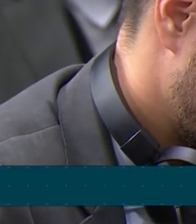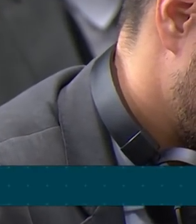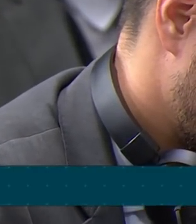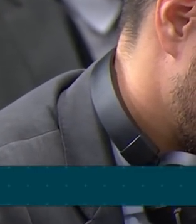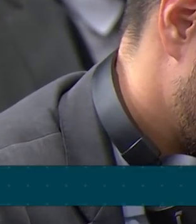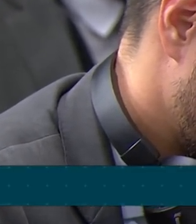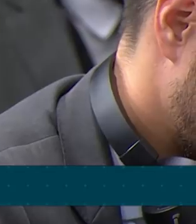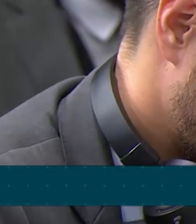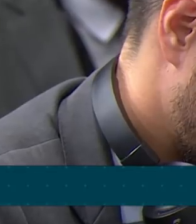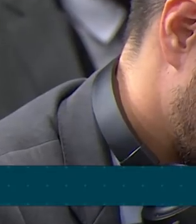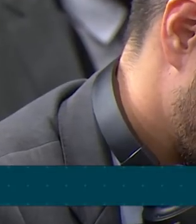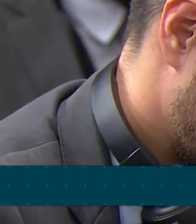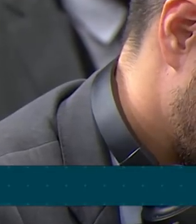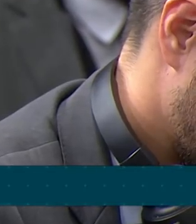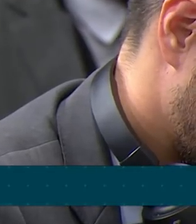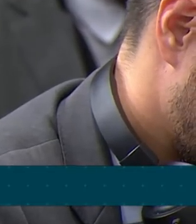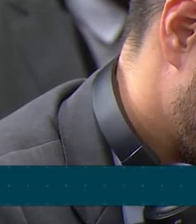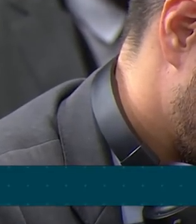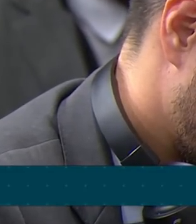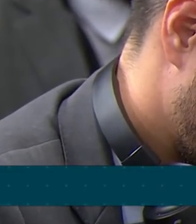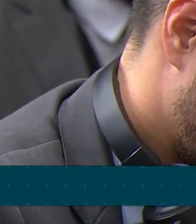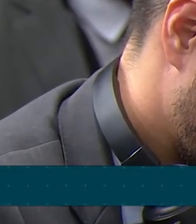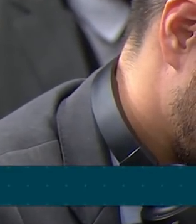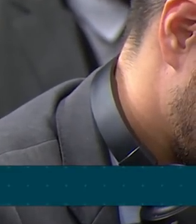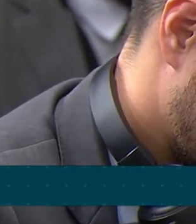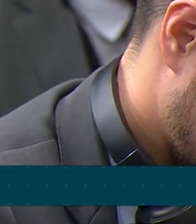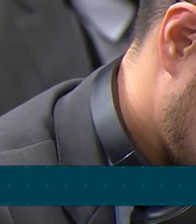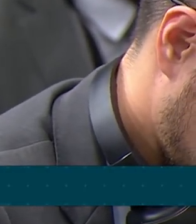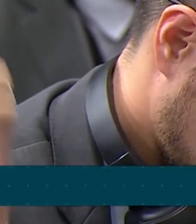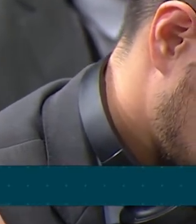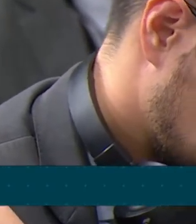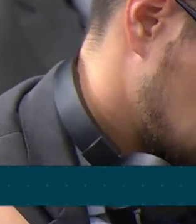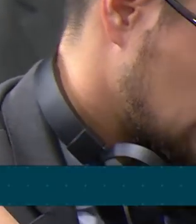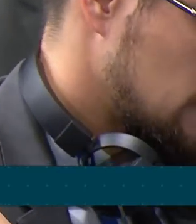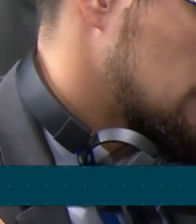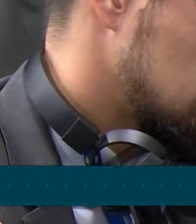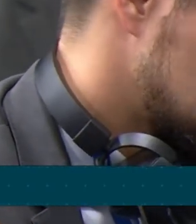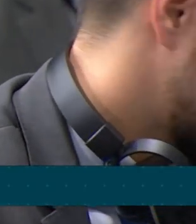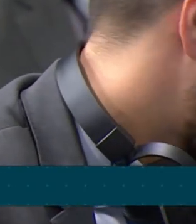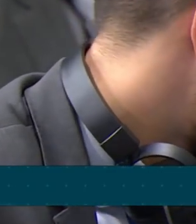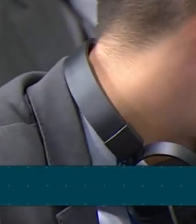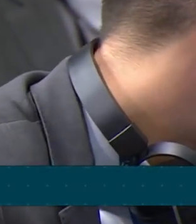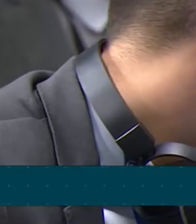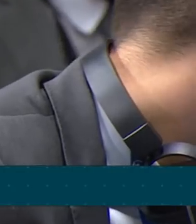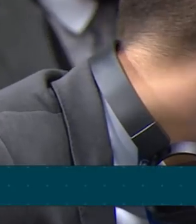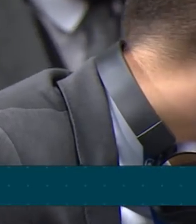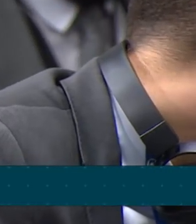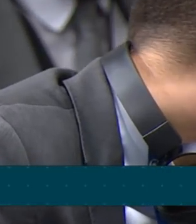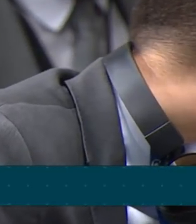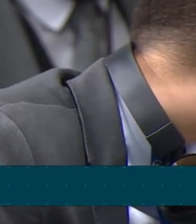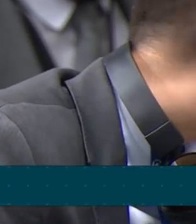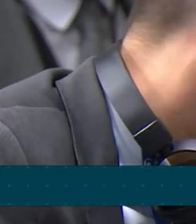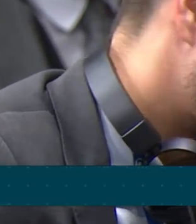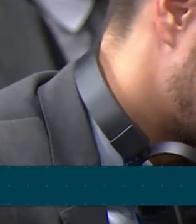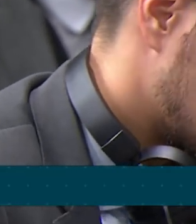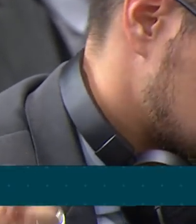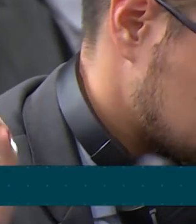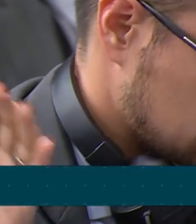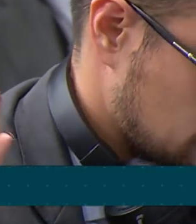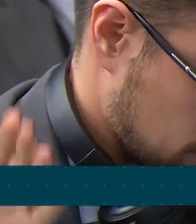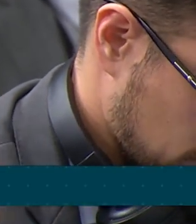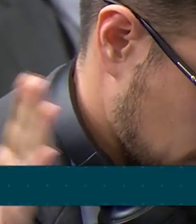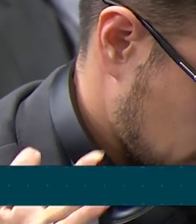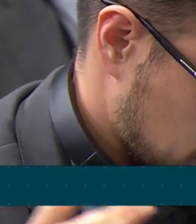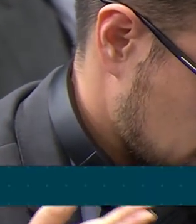ainda em relação ao vídeo que foi publicado é nas redes sociais do do presidente é a minha pergunta